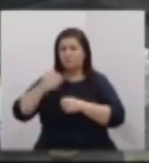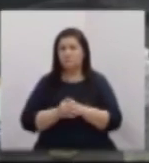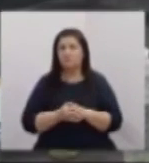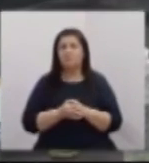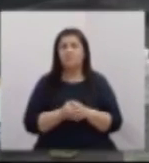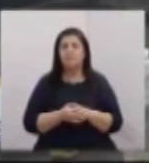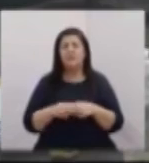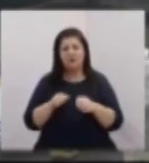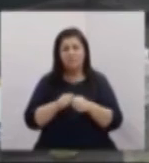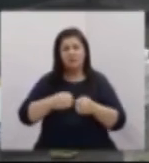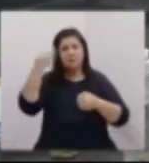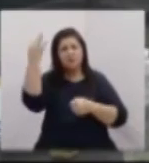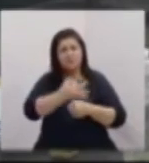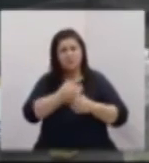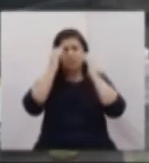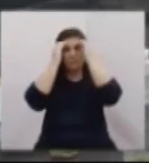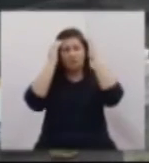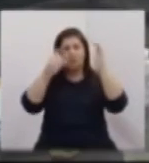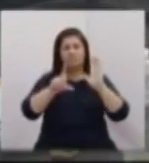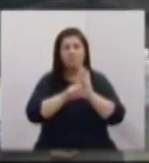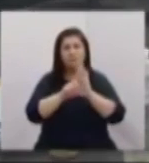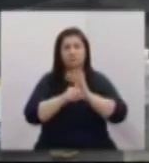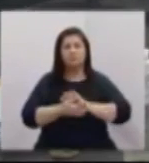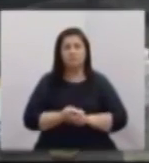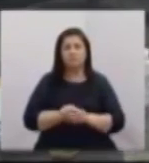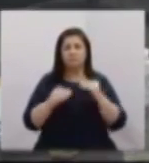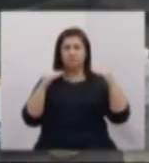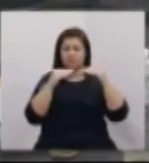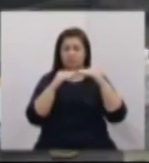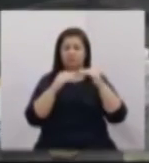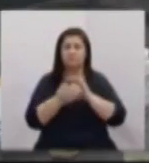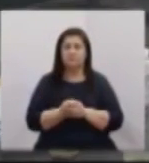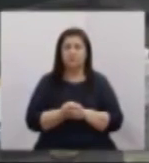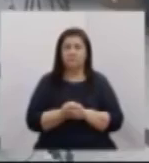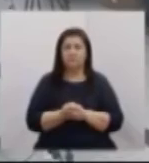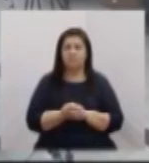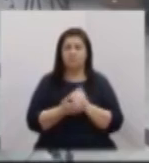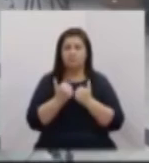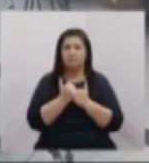colocou, seja efetivamente cumprida aqui no nosso município. Eu voto favorável ao pedido de informação.